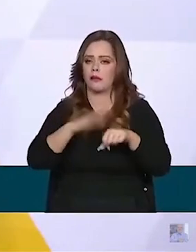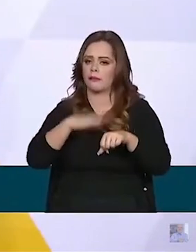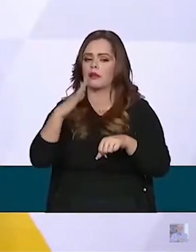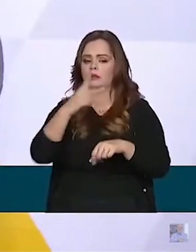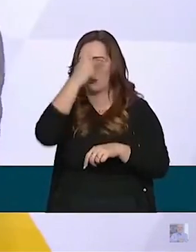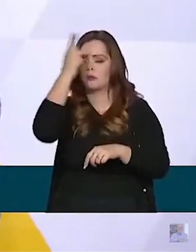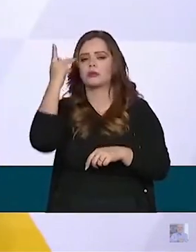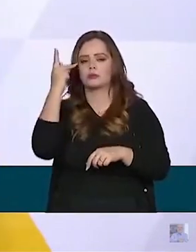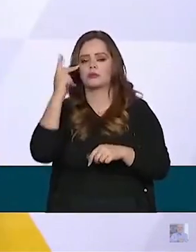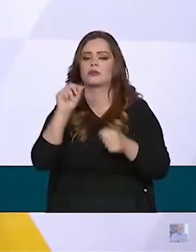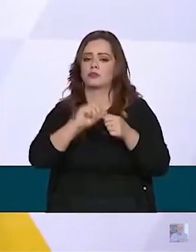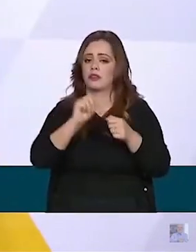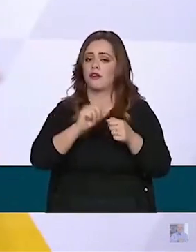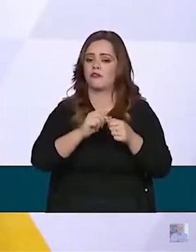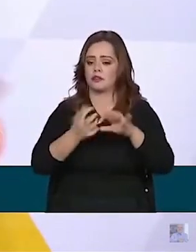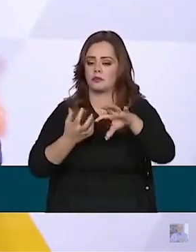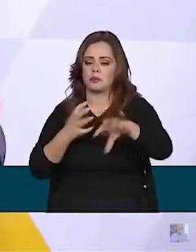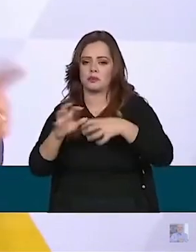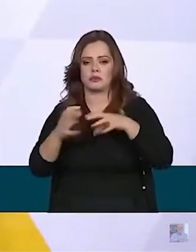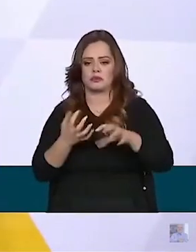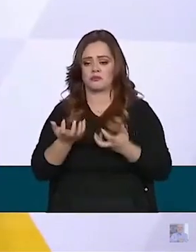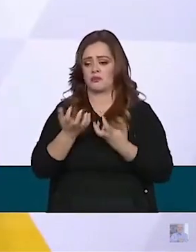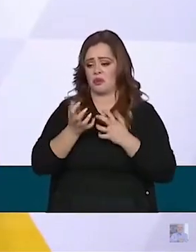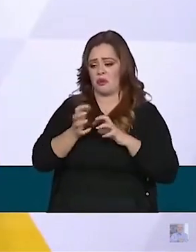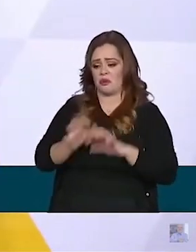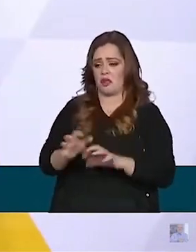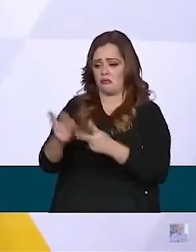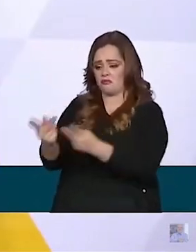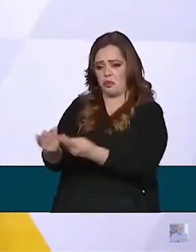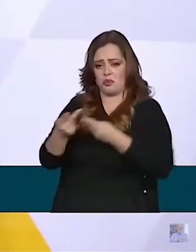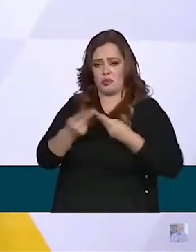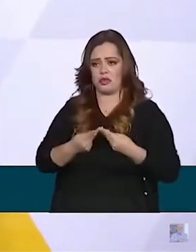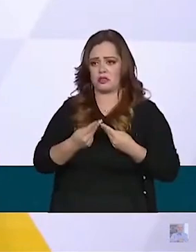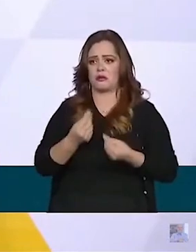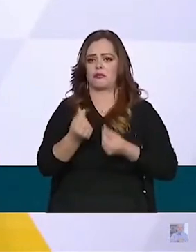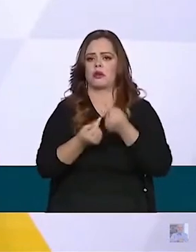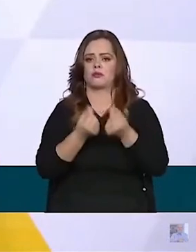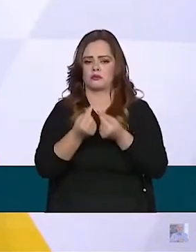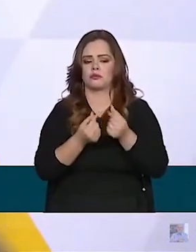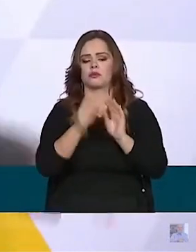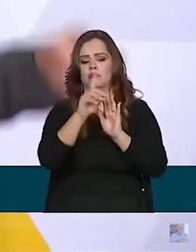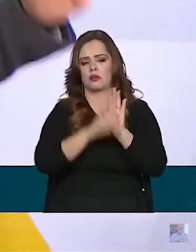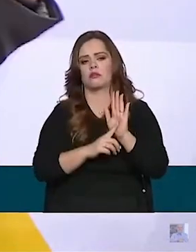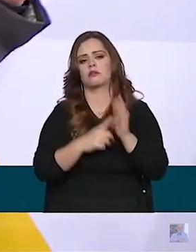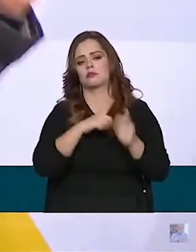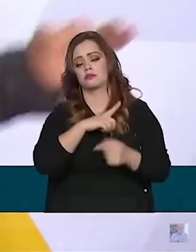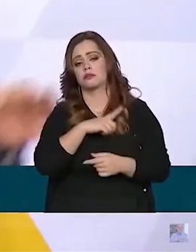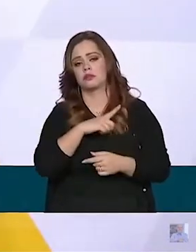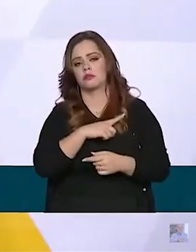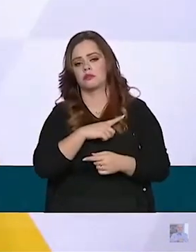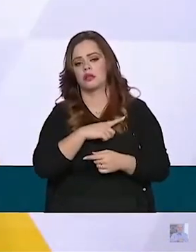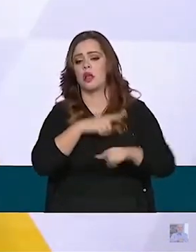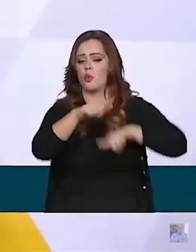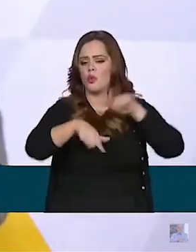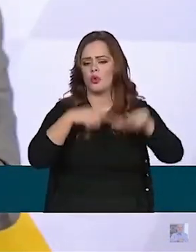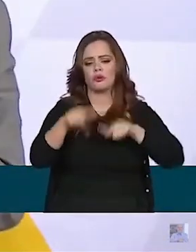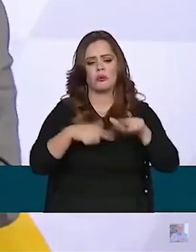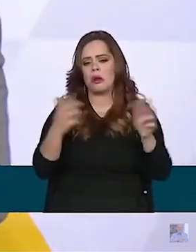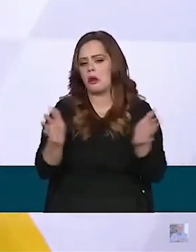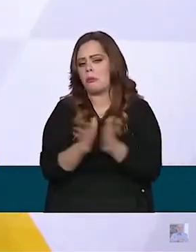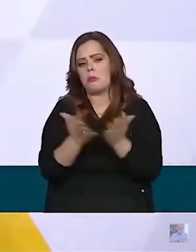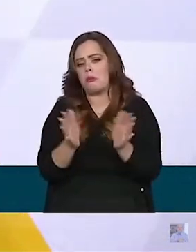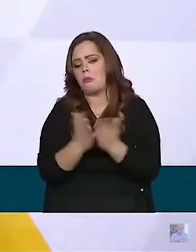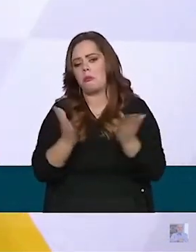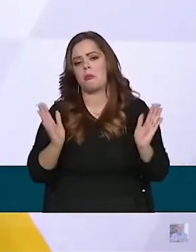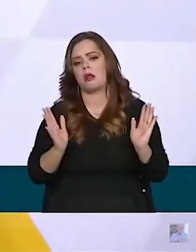das pessoas que participaram da transição não quiseram receber do dinheiro que estava disponibilizado. Trabalharam de graça apenas